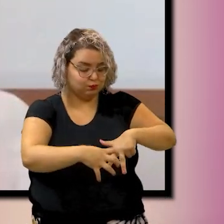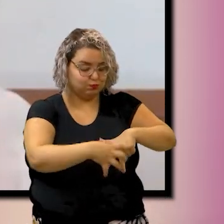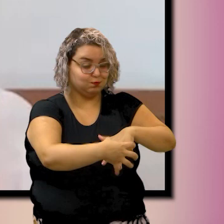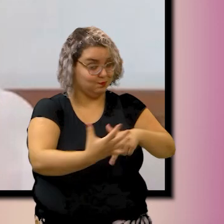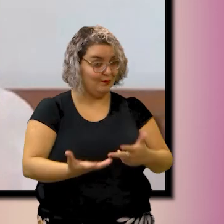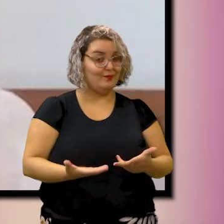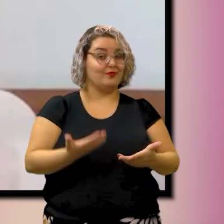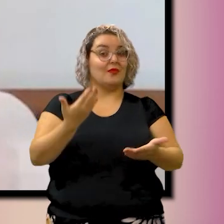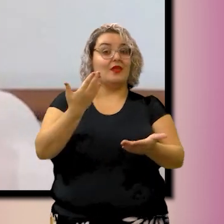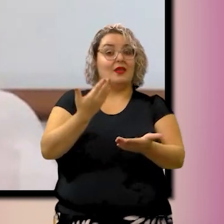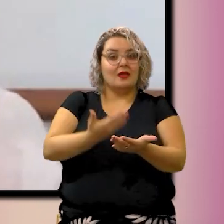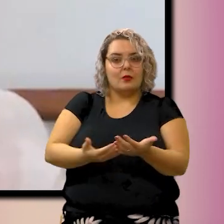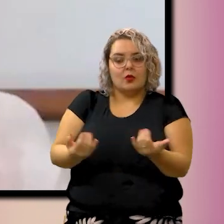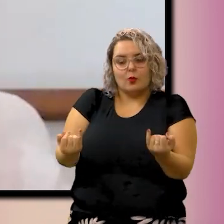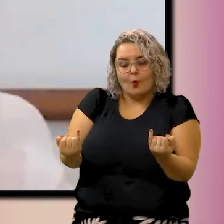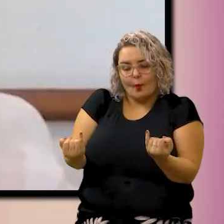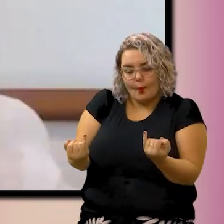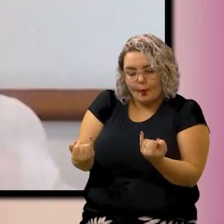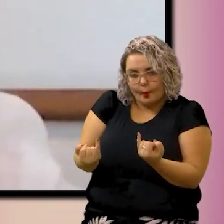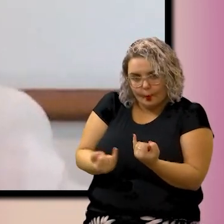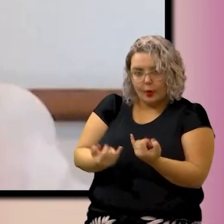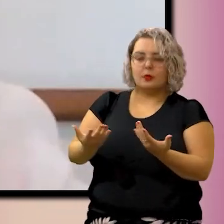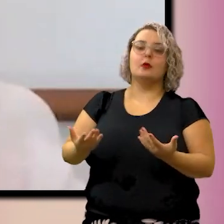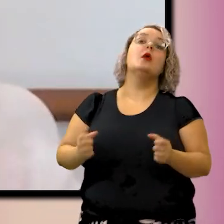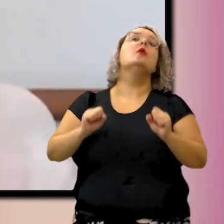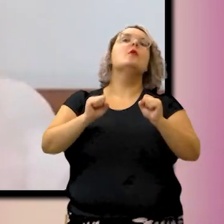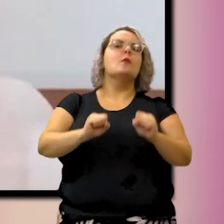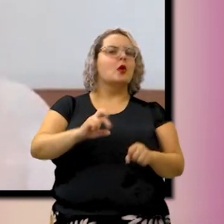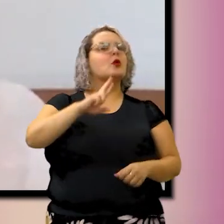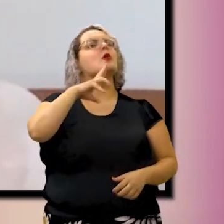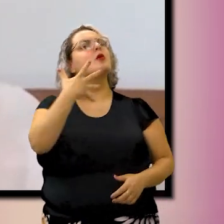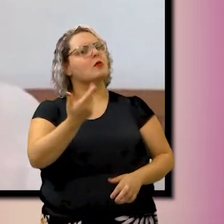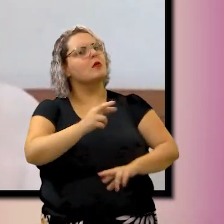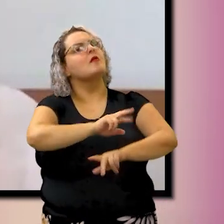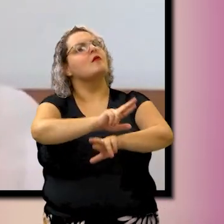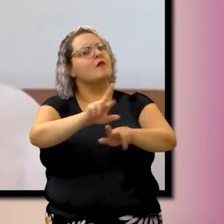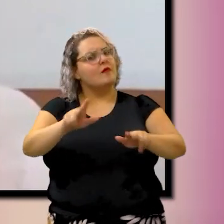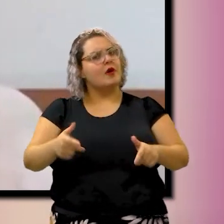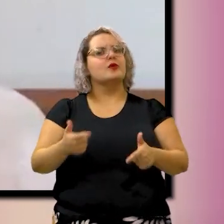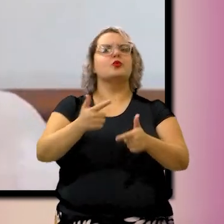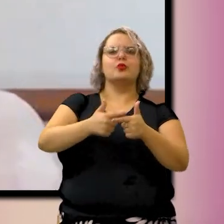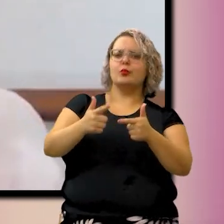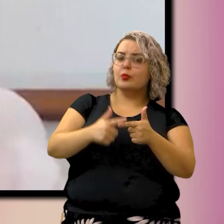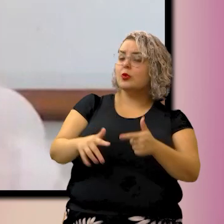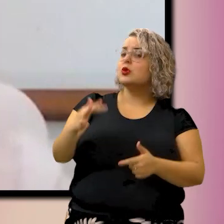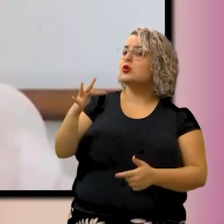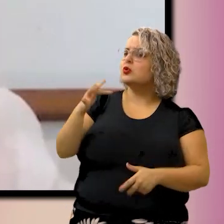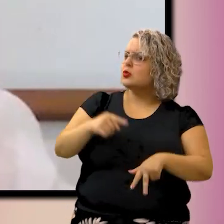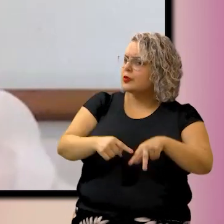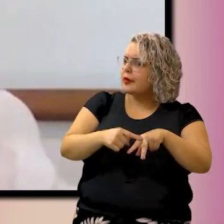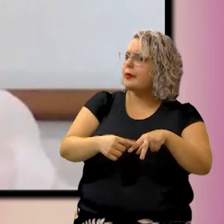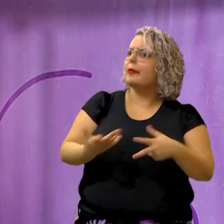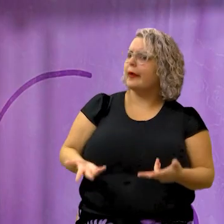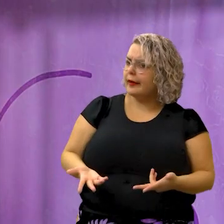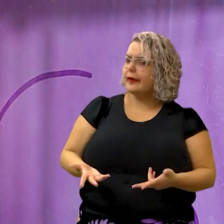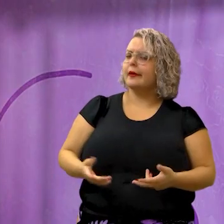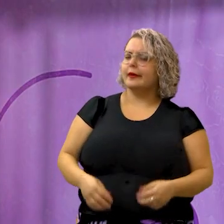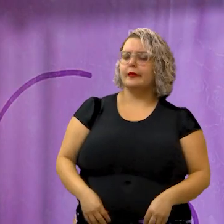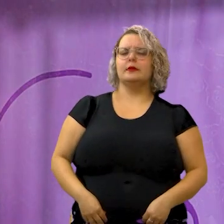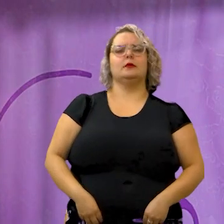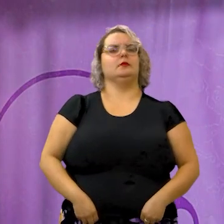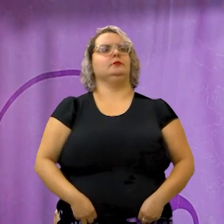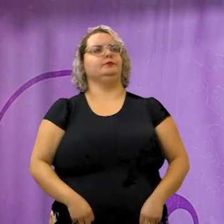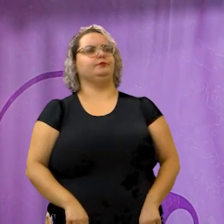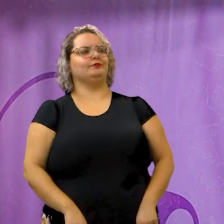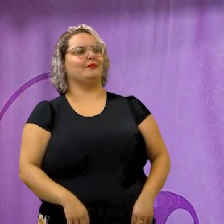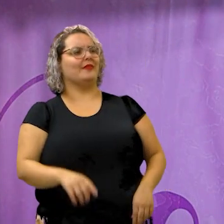sim, e a perda de peso, às vezes por si só, já pode resolver muito a questão de dor nas pernas dos pacientes.